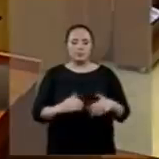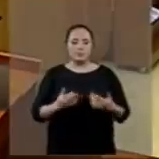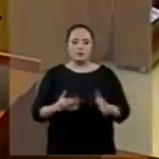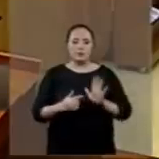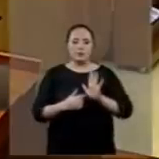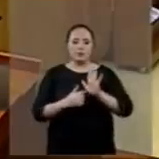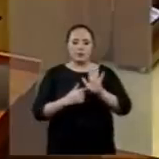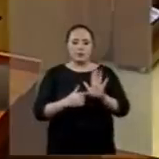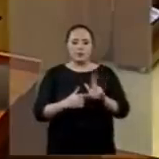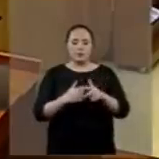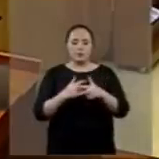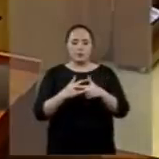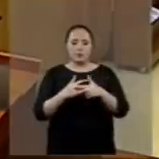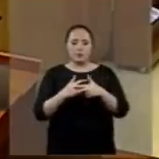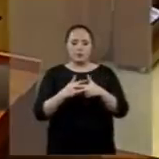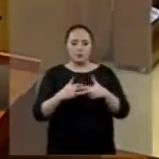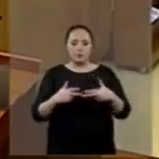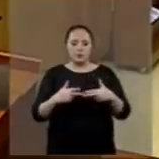apontam o acerto